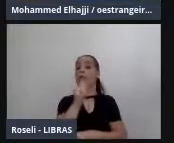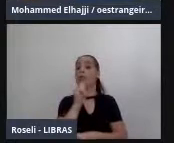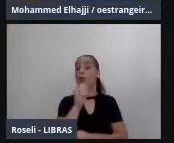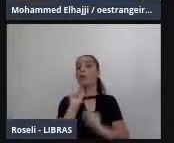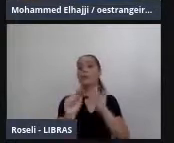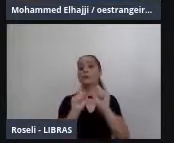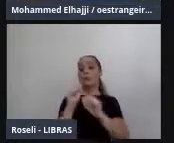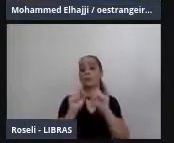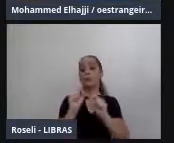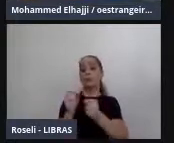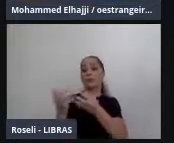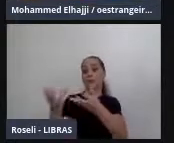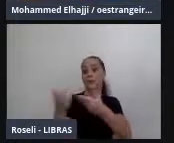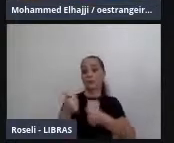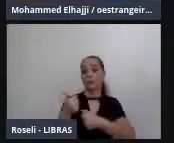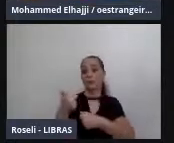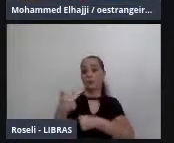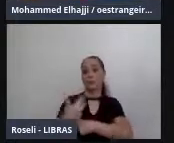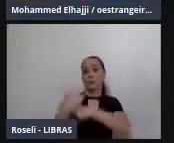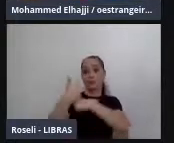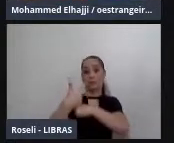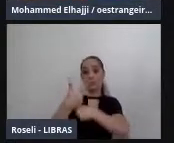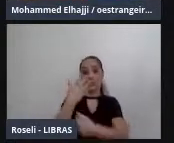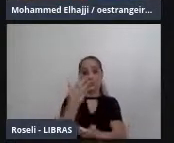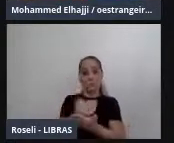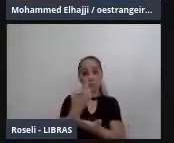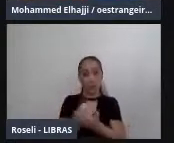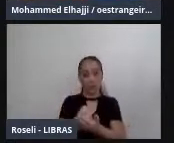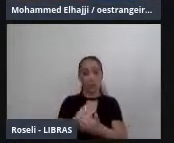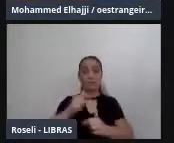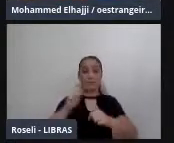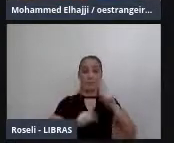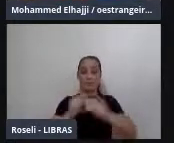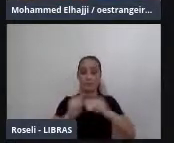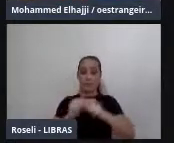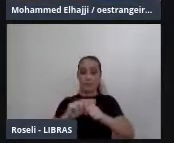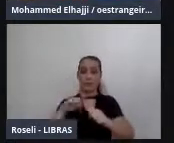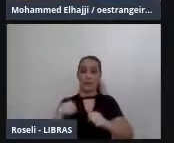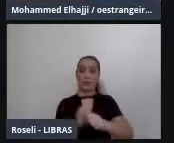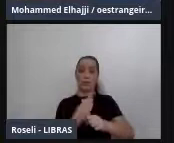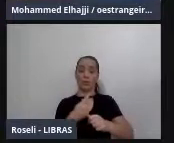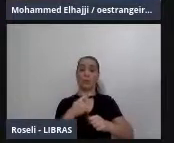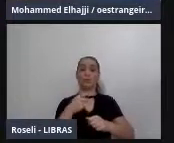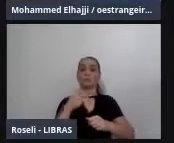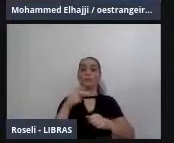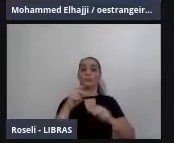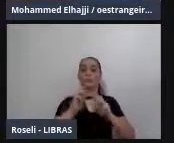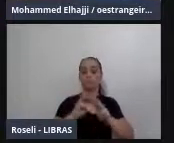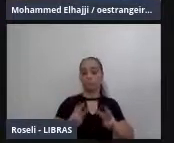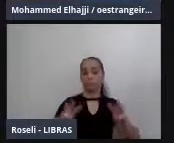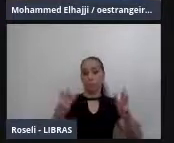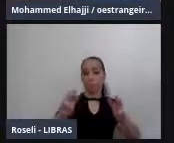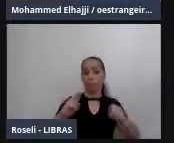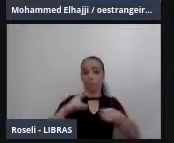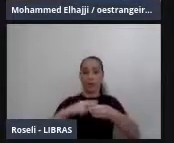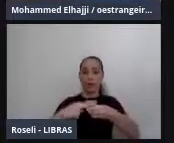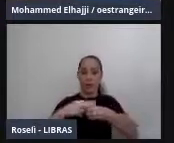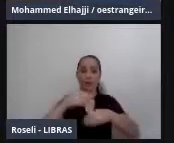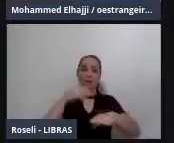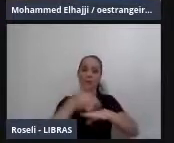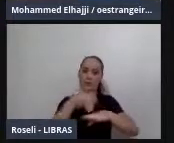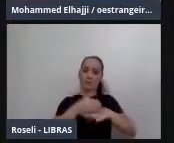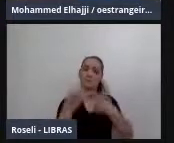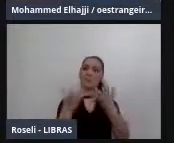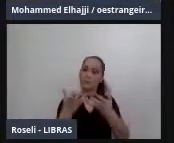para gravarem selfie-vídeos. E esse material está disponível no nosso portal da Unicamp para quem quiser acessar, contando